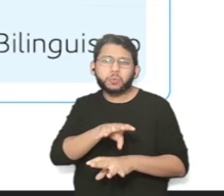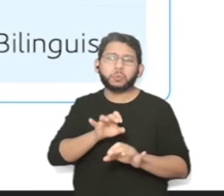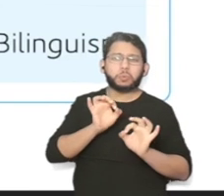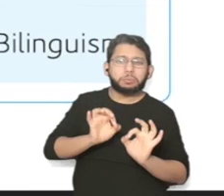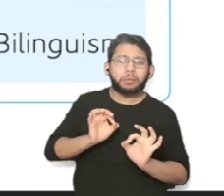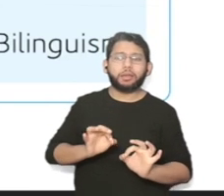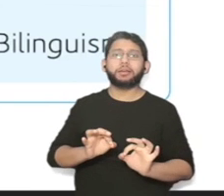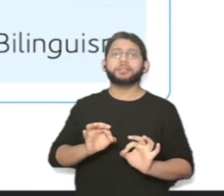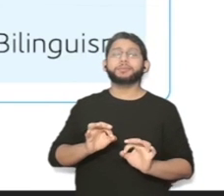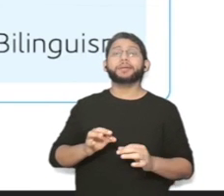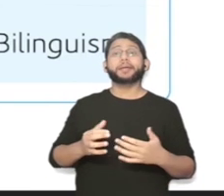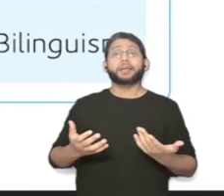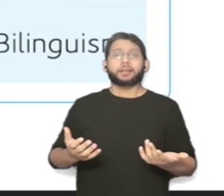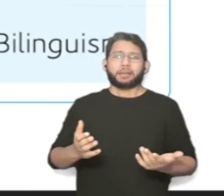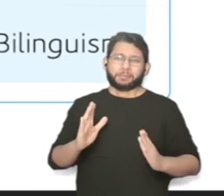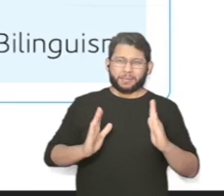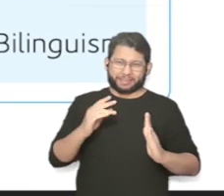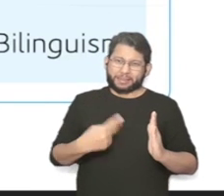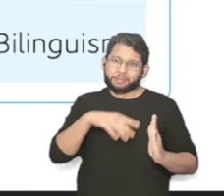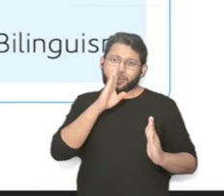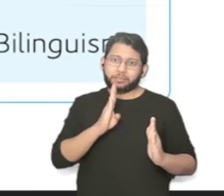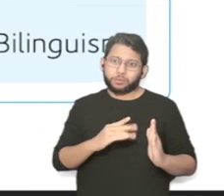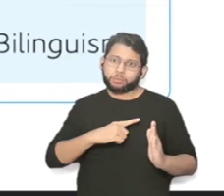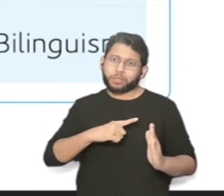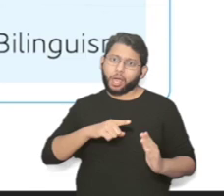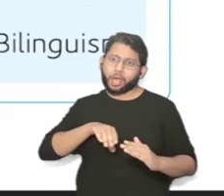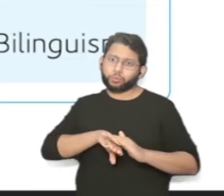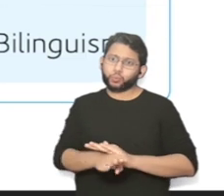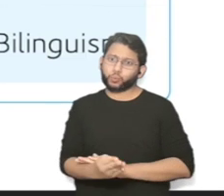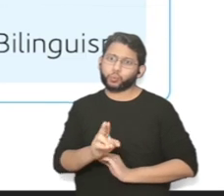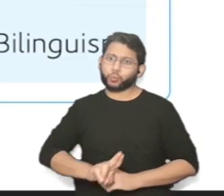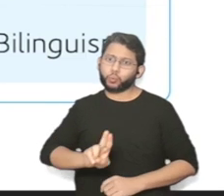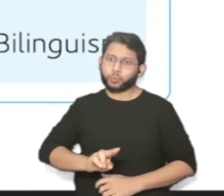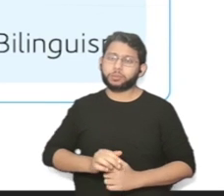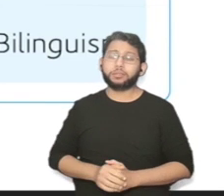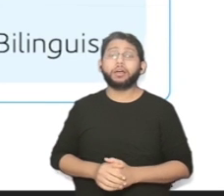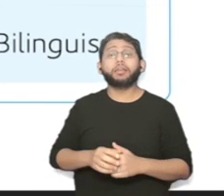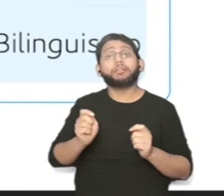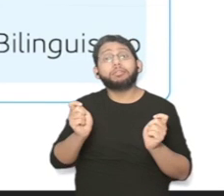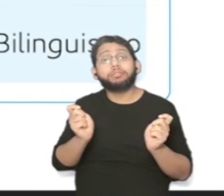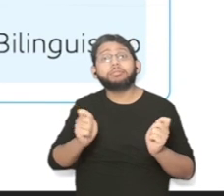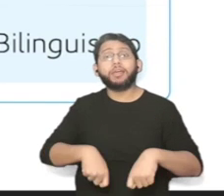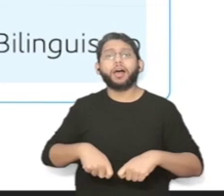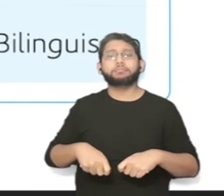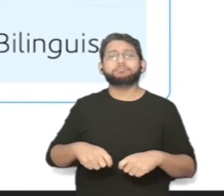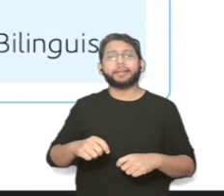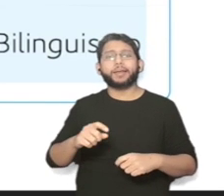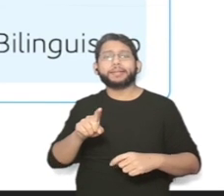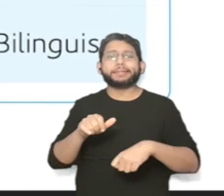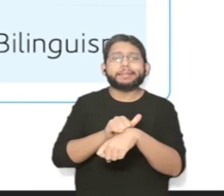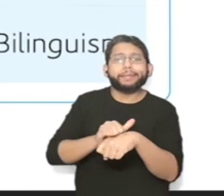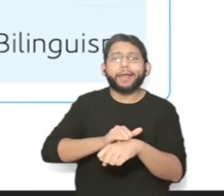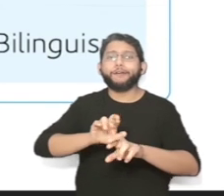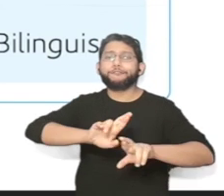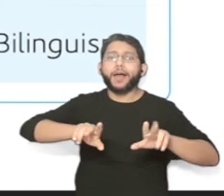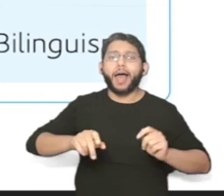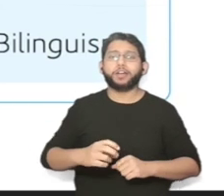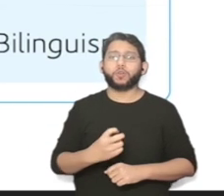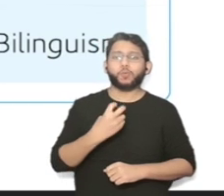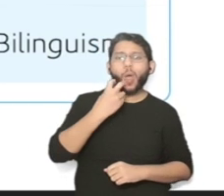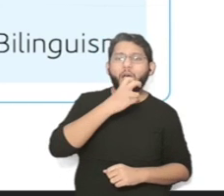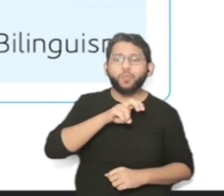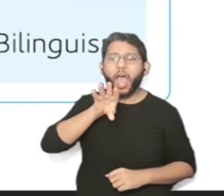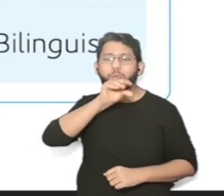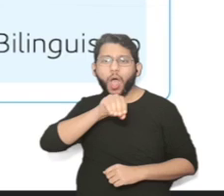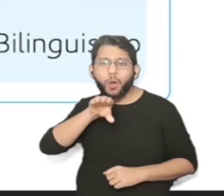mais fortalecido aí, principalmente no cenário brasileiro, que permitia, então, um uso de vários recursos, se